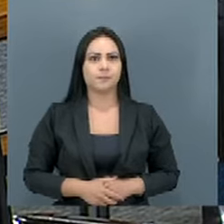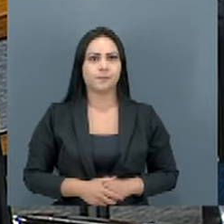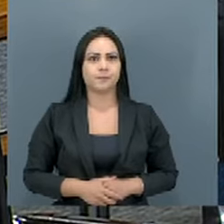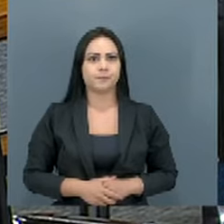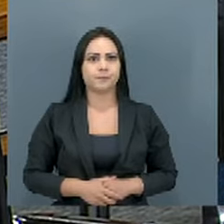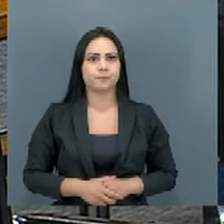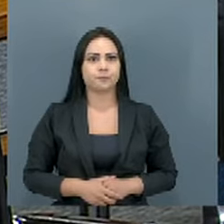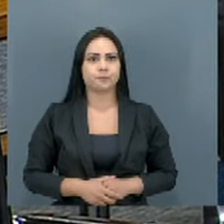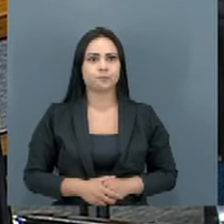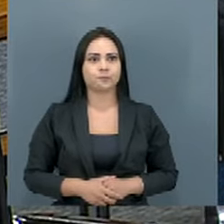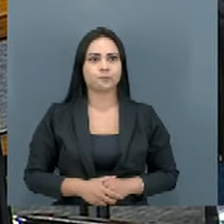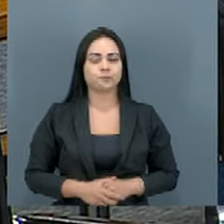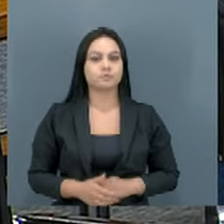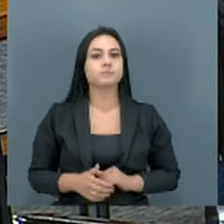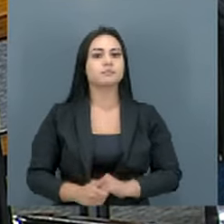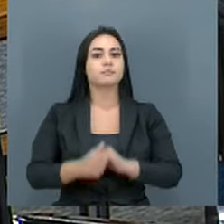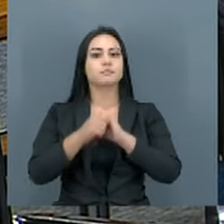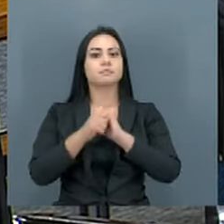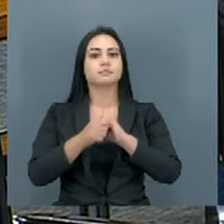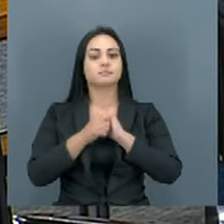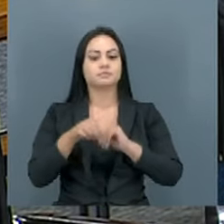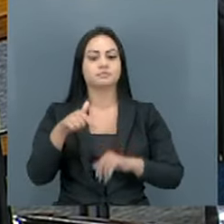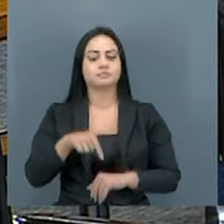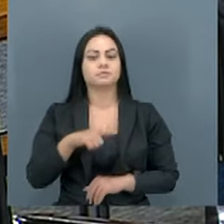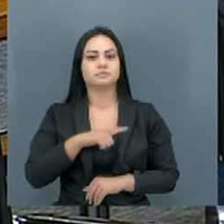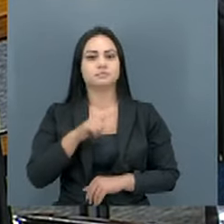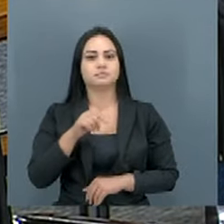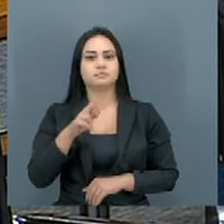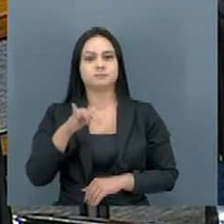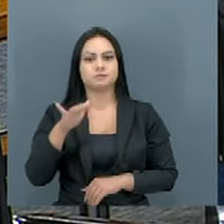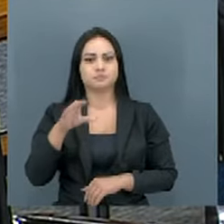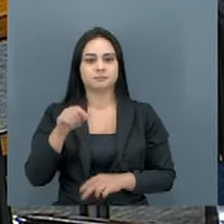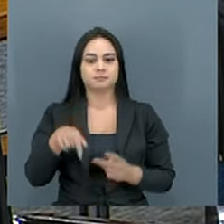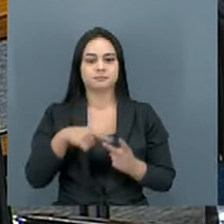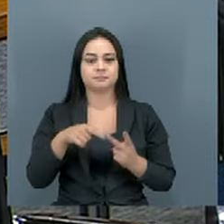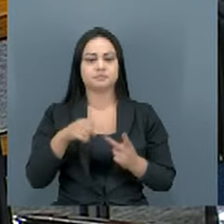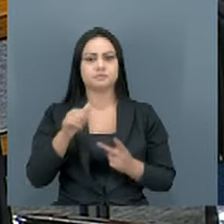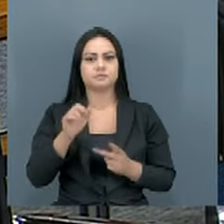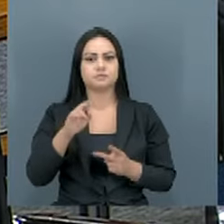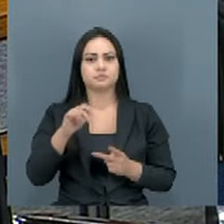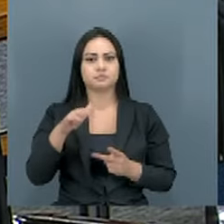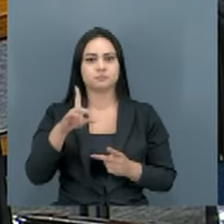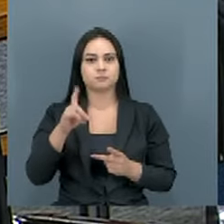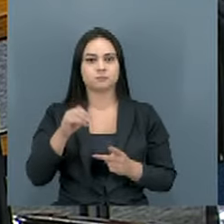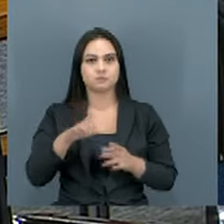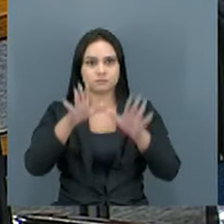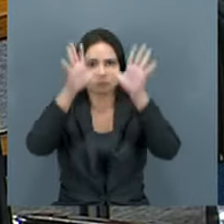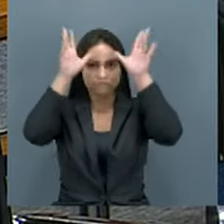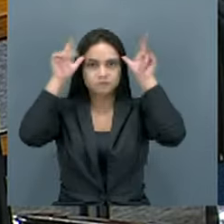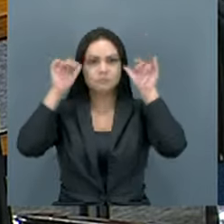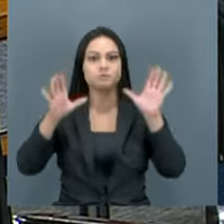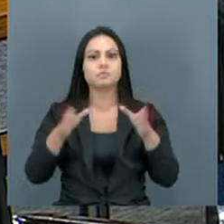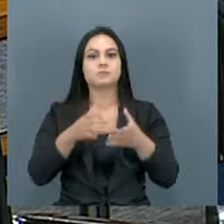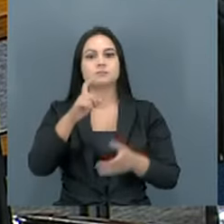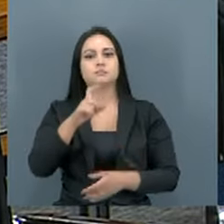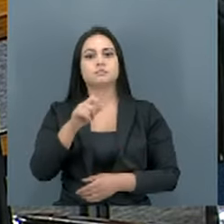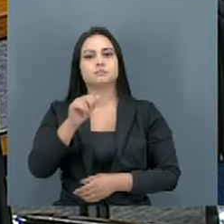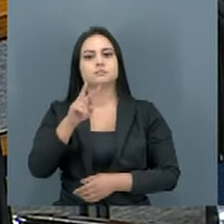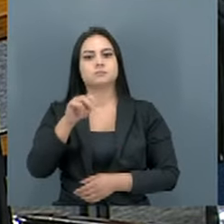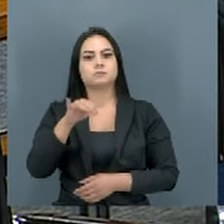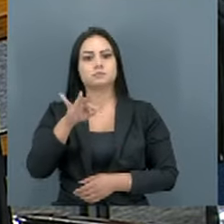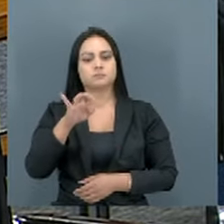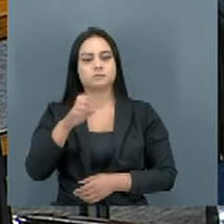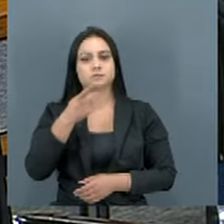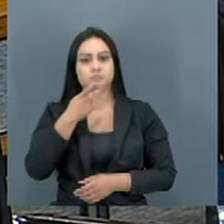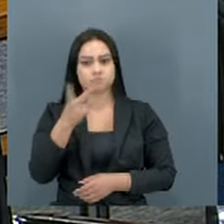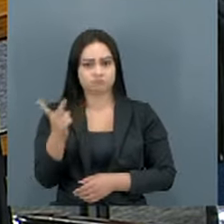dizer, cumprimentar aqui ao Graciano e ao Arnaldo, da Etnia Chavante aí, dizer